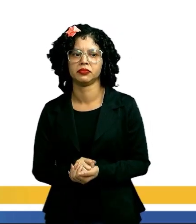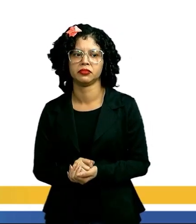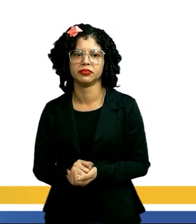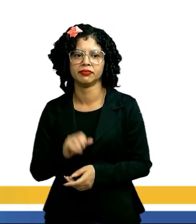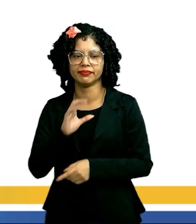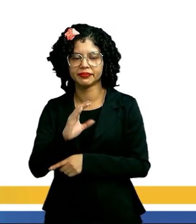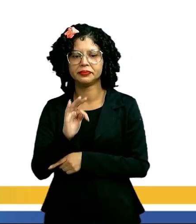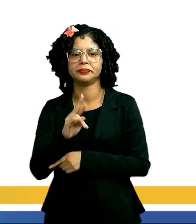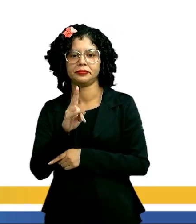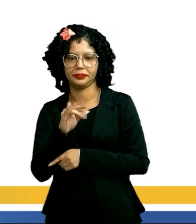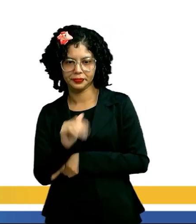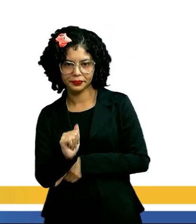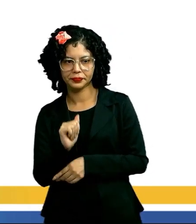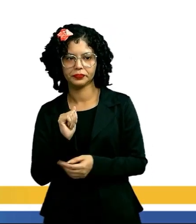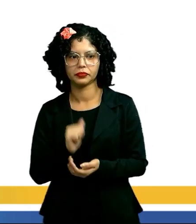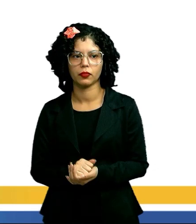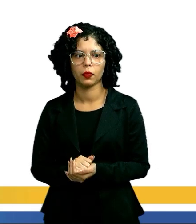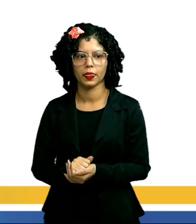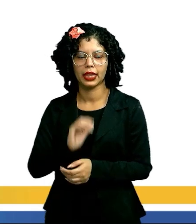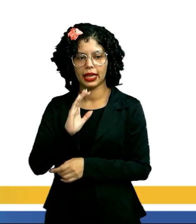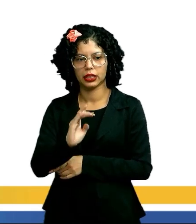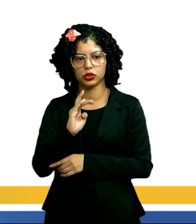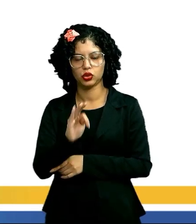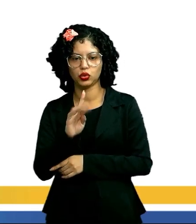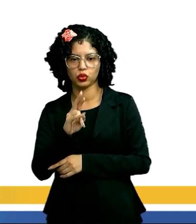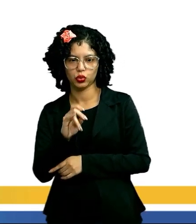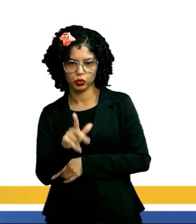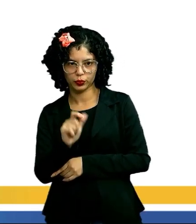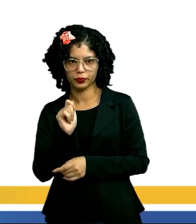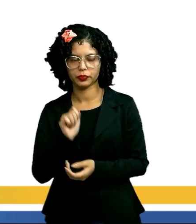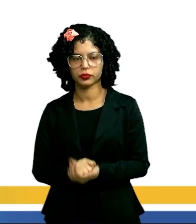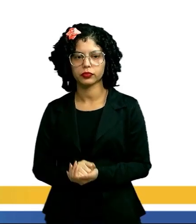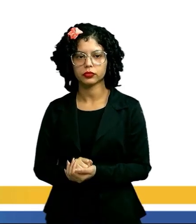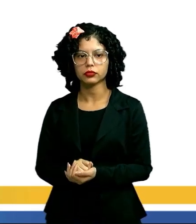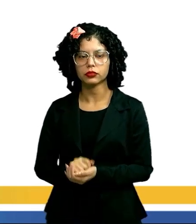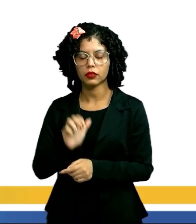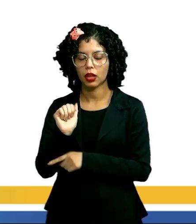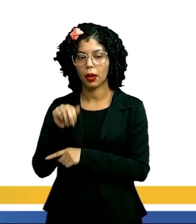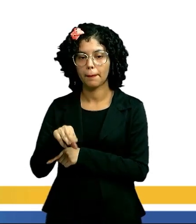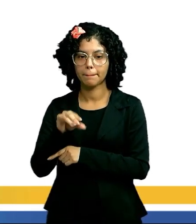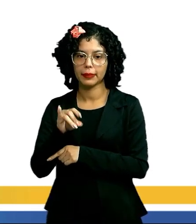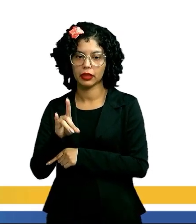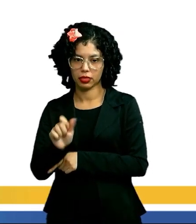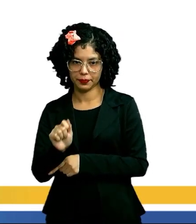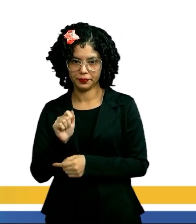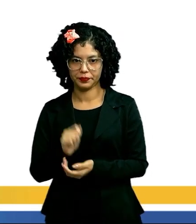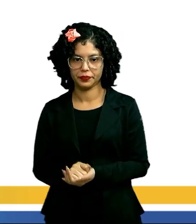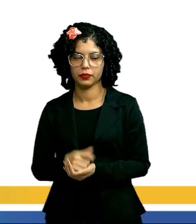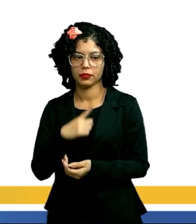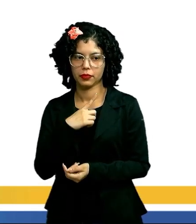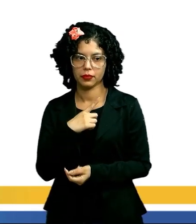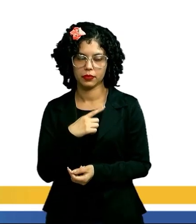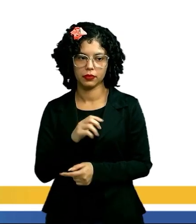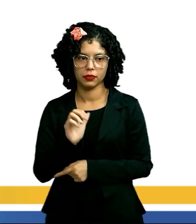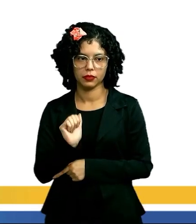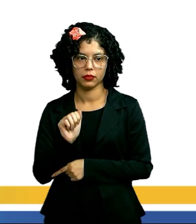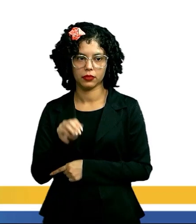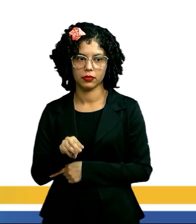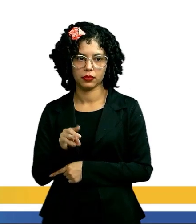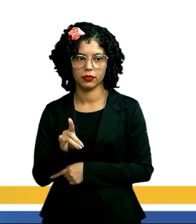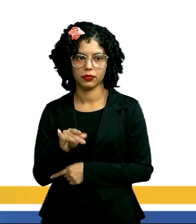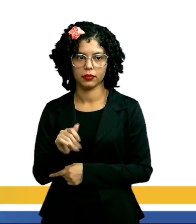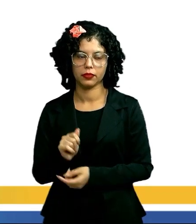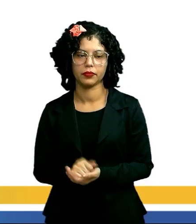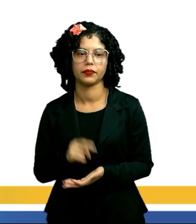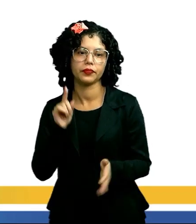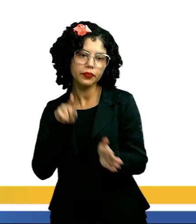ter cetona, nós vamos ter enol, nós vamos ter amida, nós vamos ter amina, e